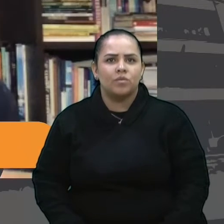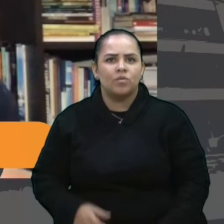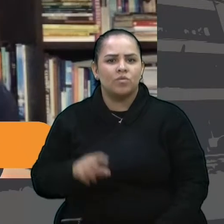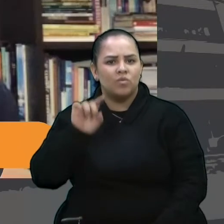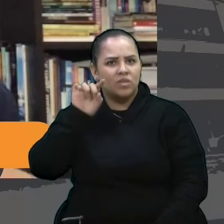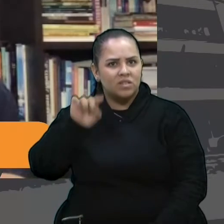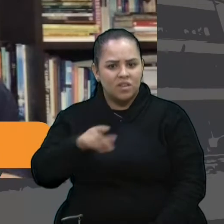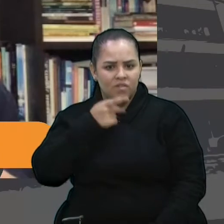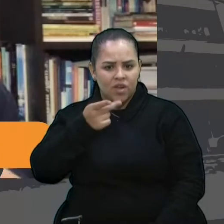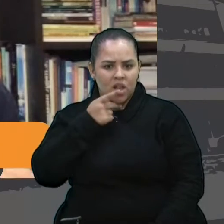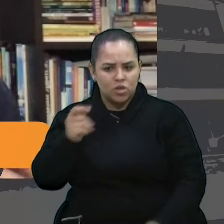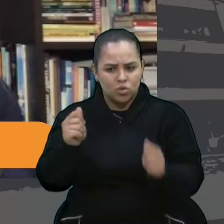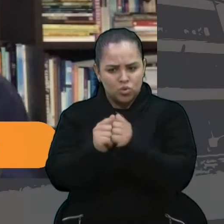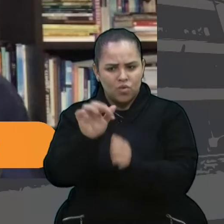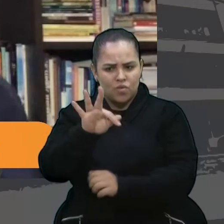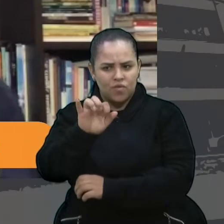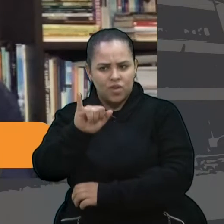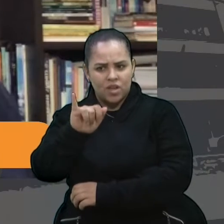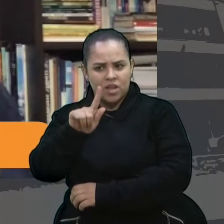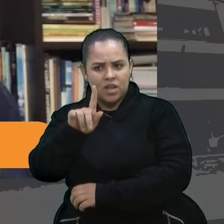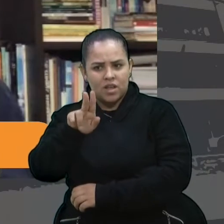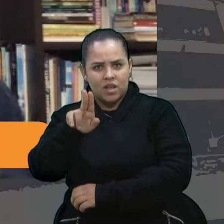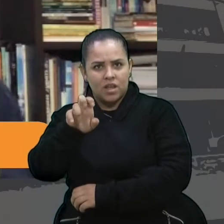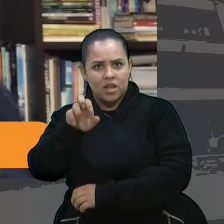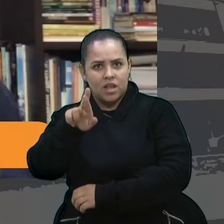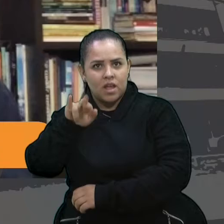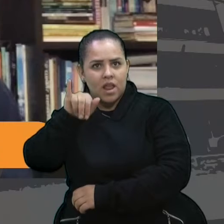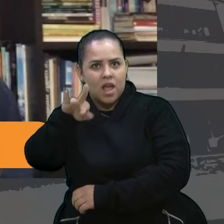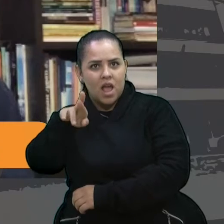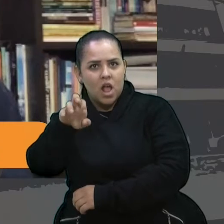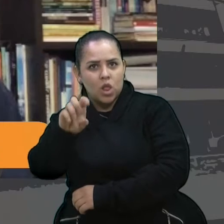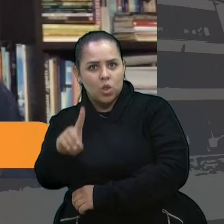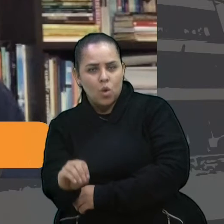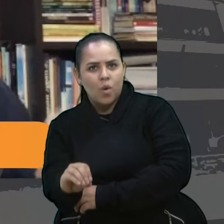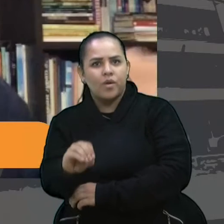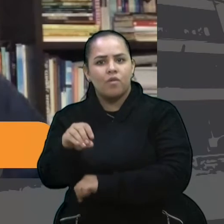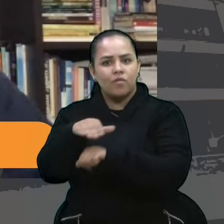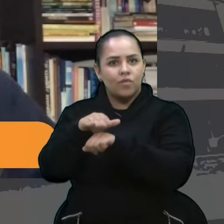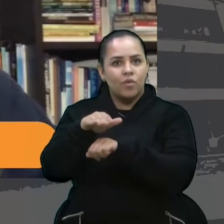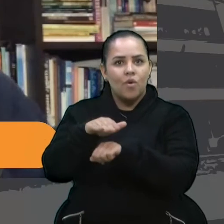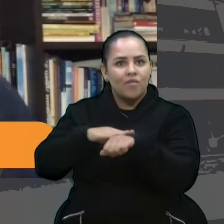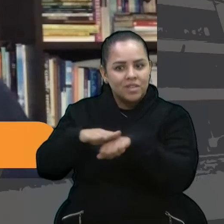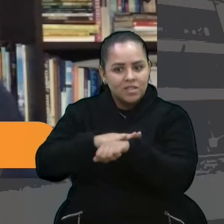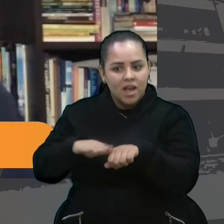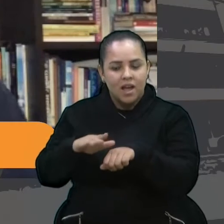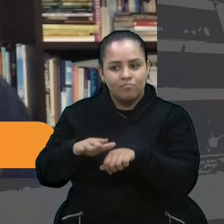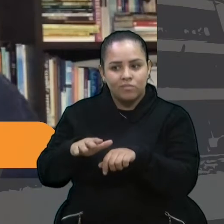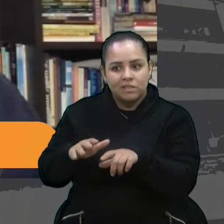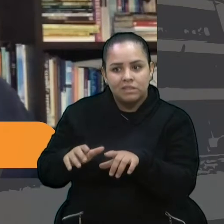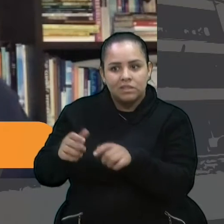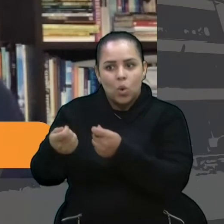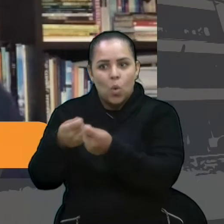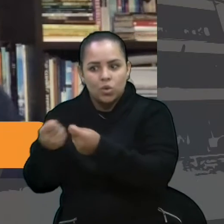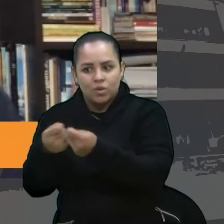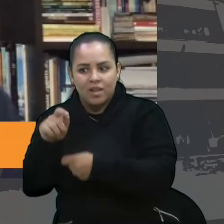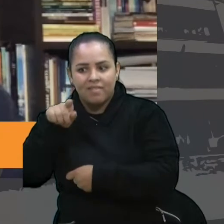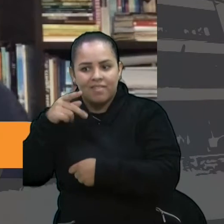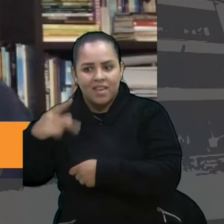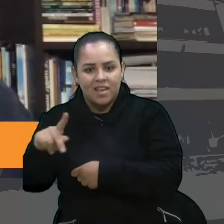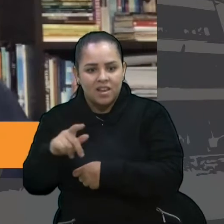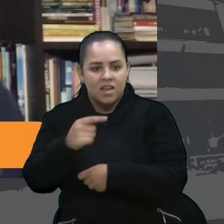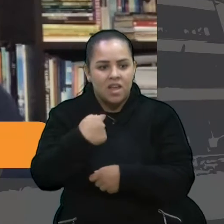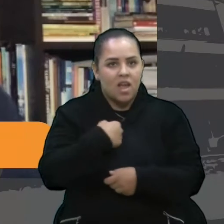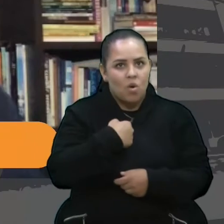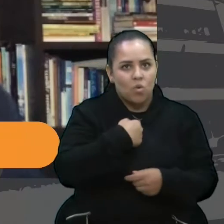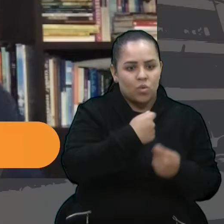você fala com o Figueiredo, que eu quero falar com ele, ele segura os radicais dele, eu seguro os meus, e vamos juntos construir, botar